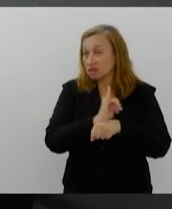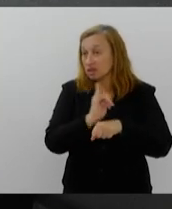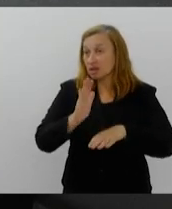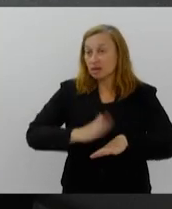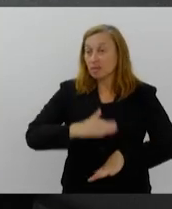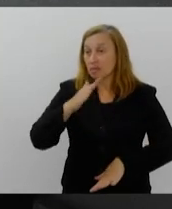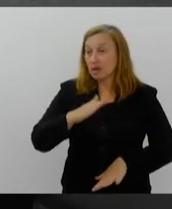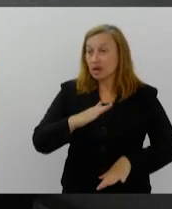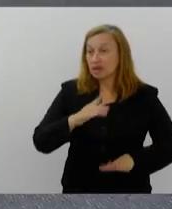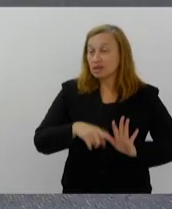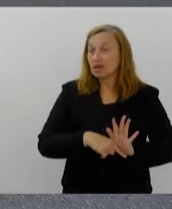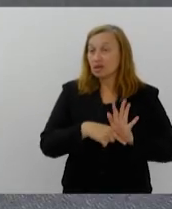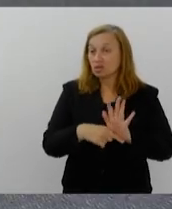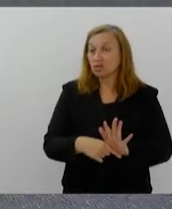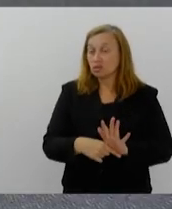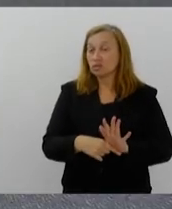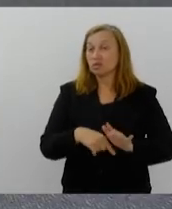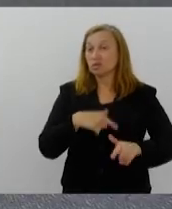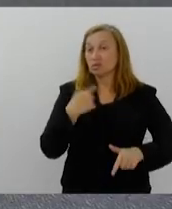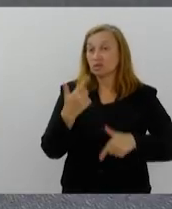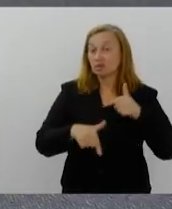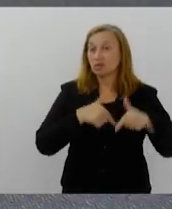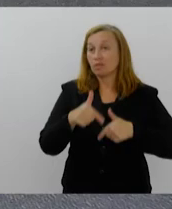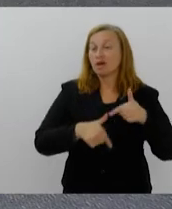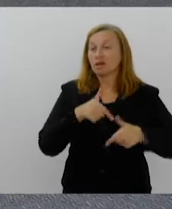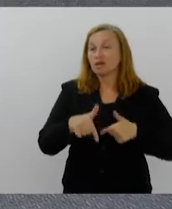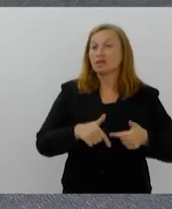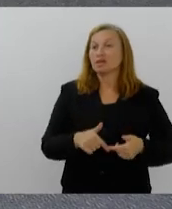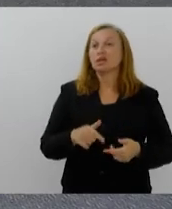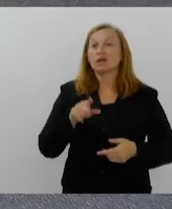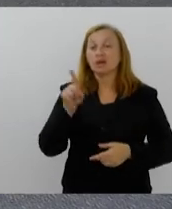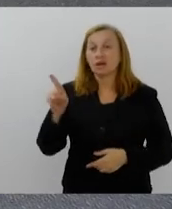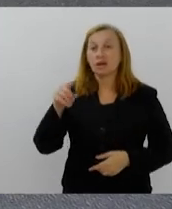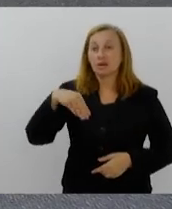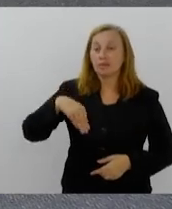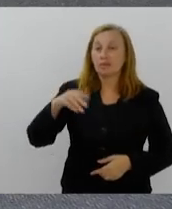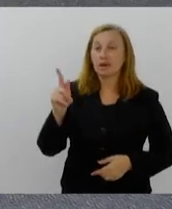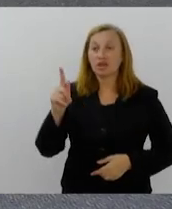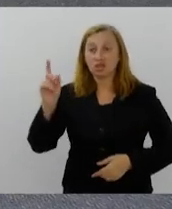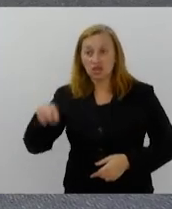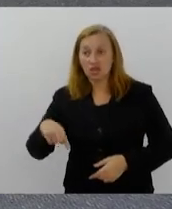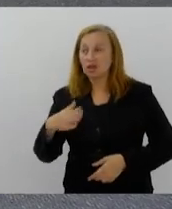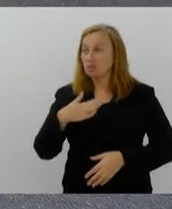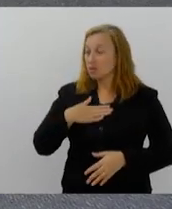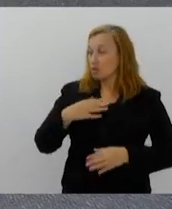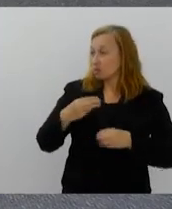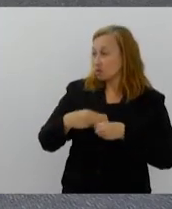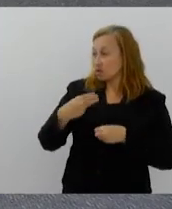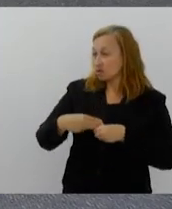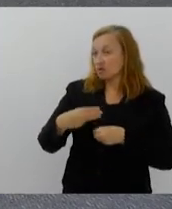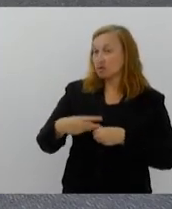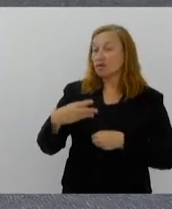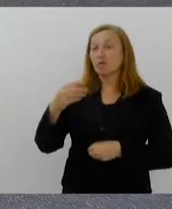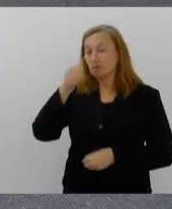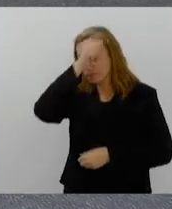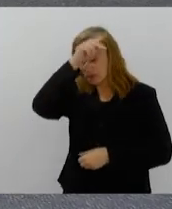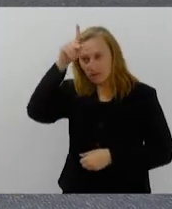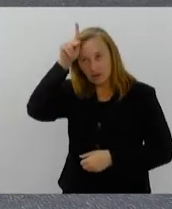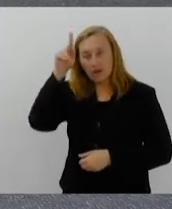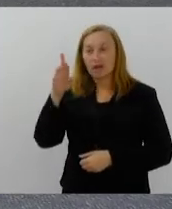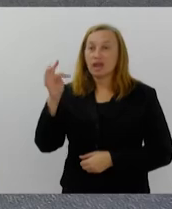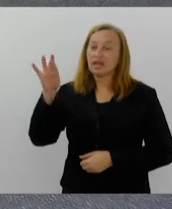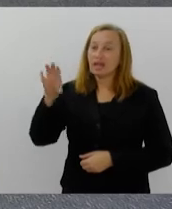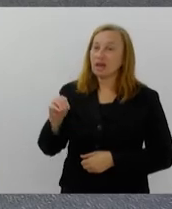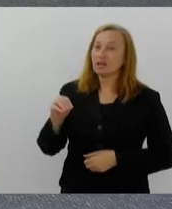mais legitimidade à nossa atuação. Não à toa, lá em Magé, no meu município, o prefeito Renato Cozzolino, desde